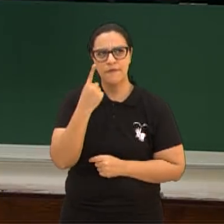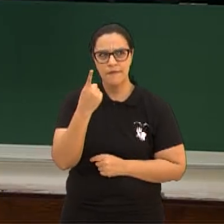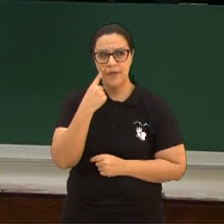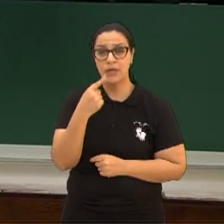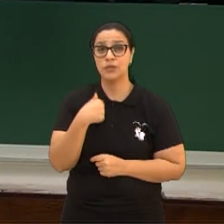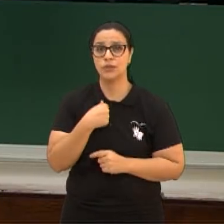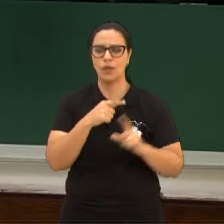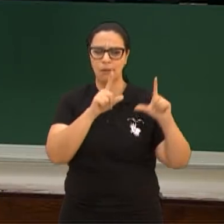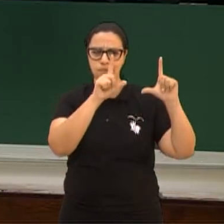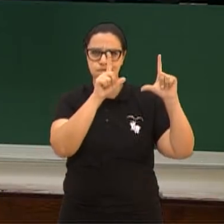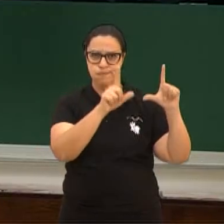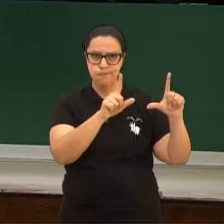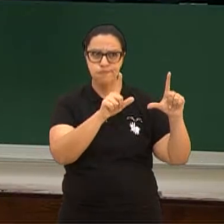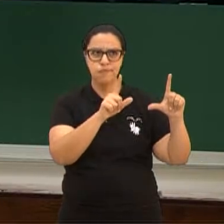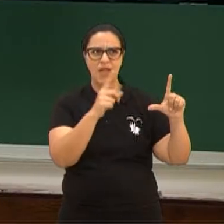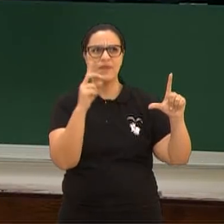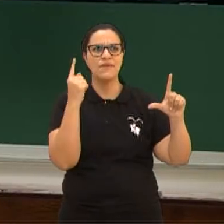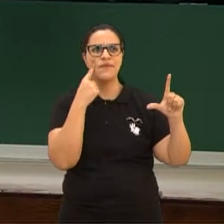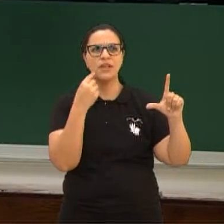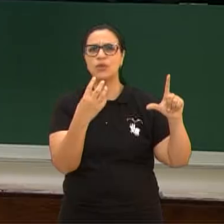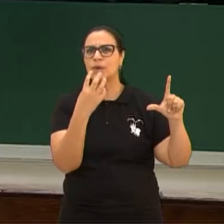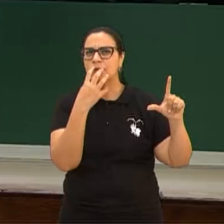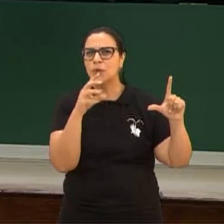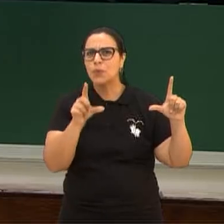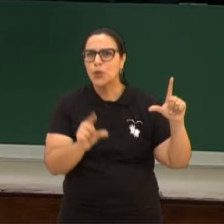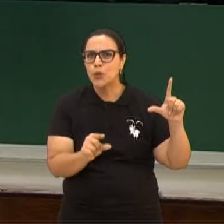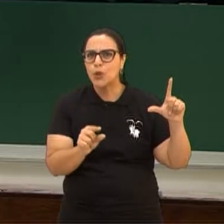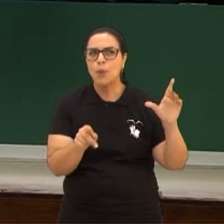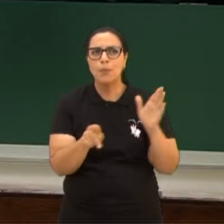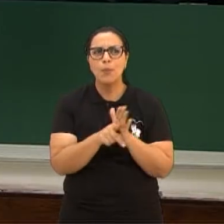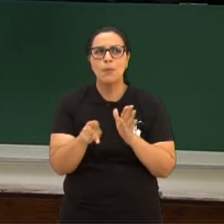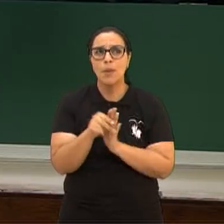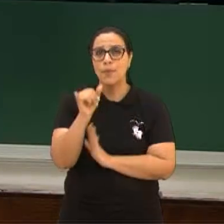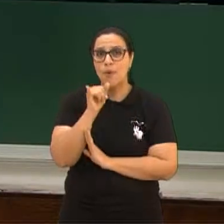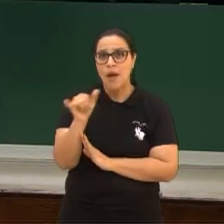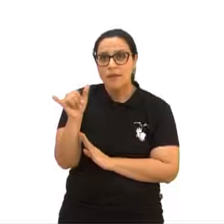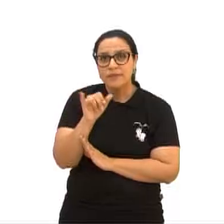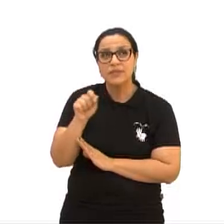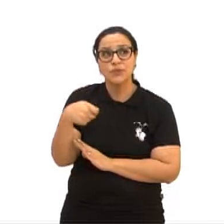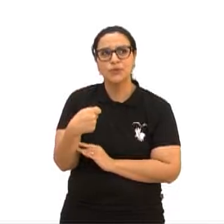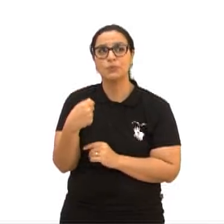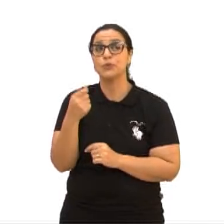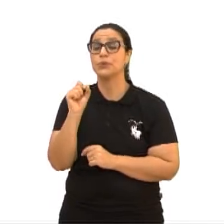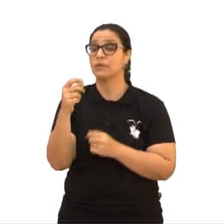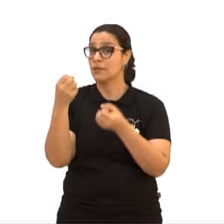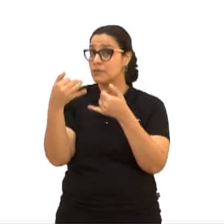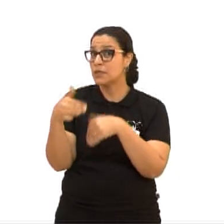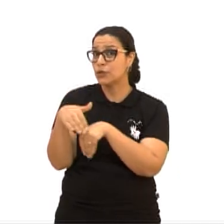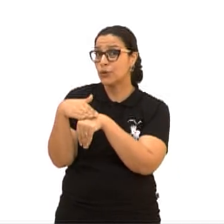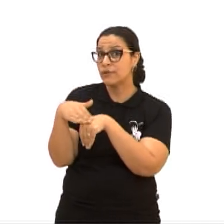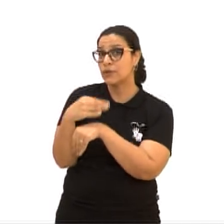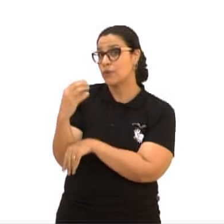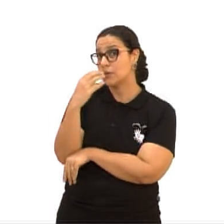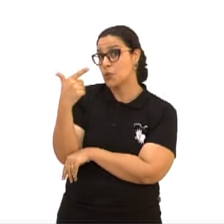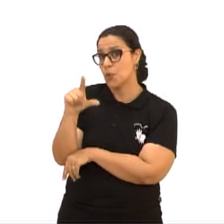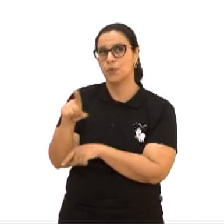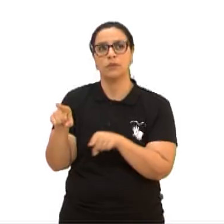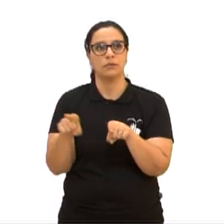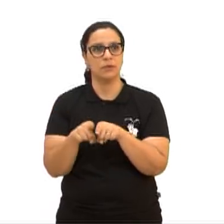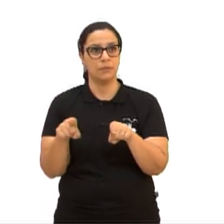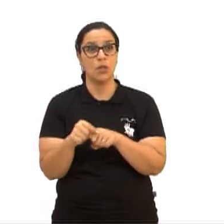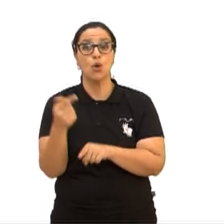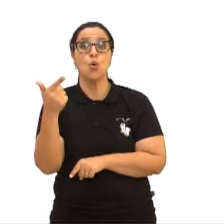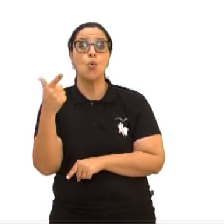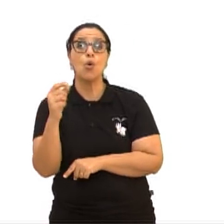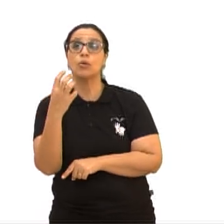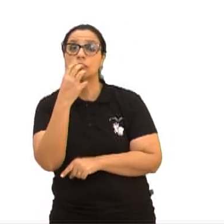bem o primeiro quadrinho. Olha lá o cachorrinho menor dando uma informação, né? Falando com o outro. Depois o que o